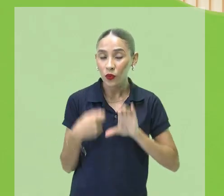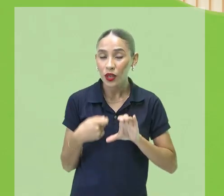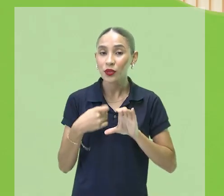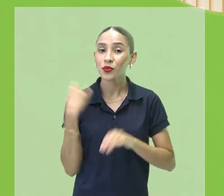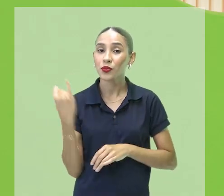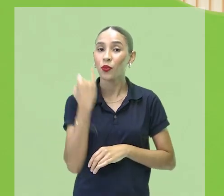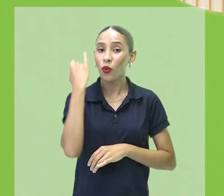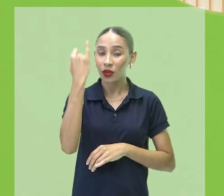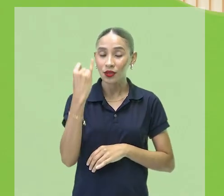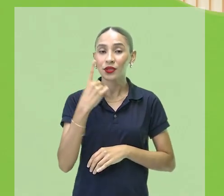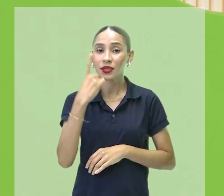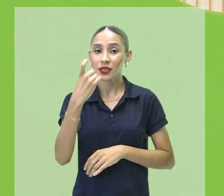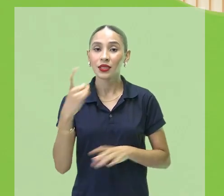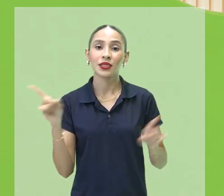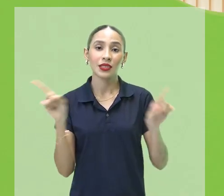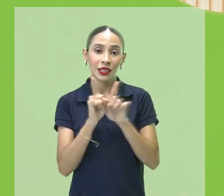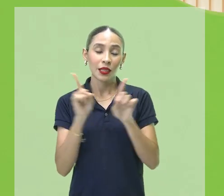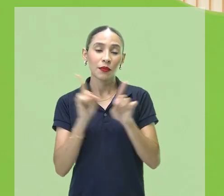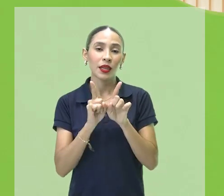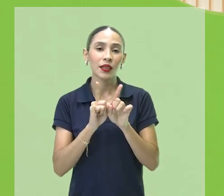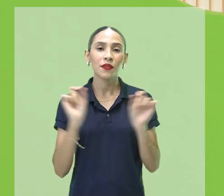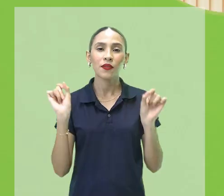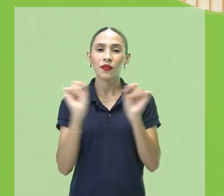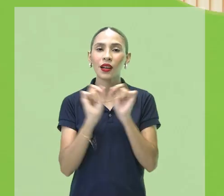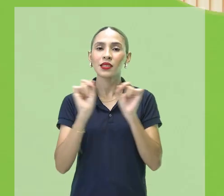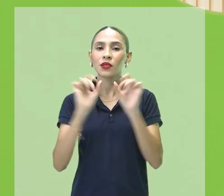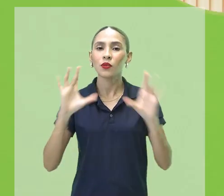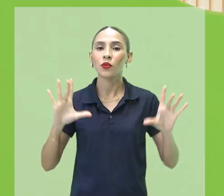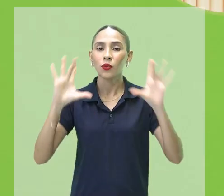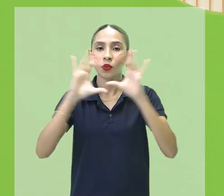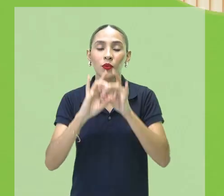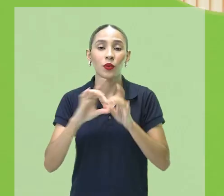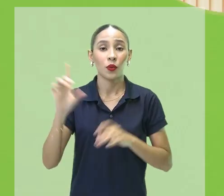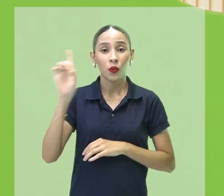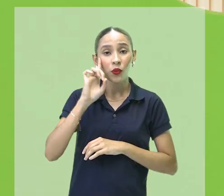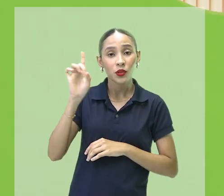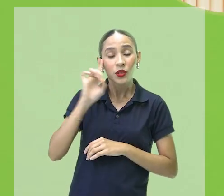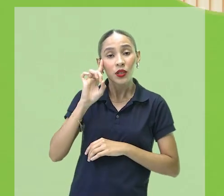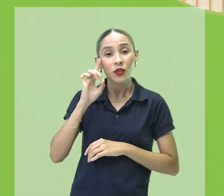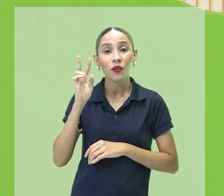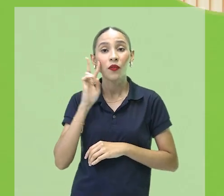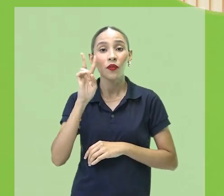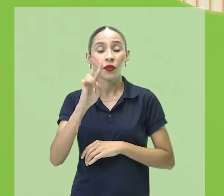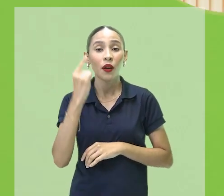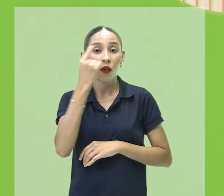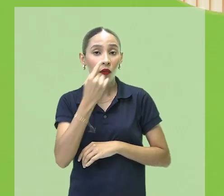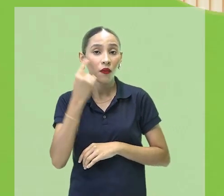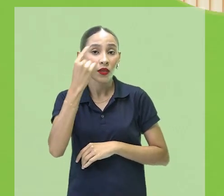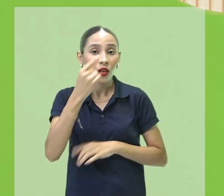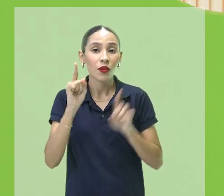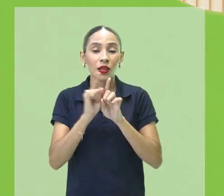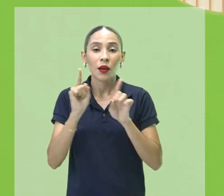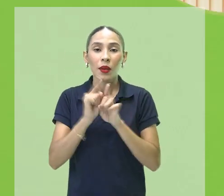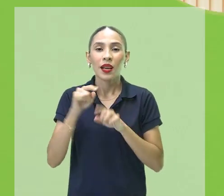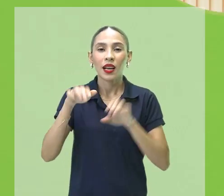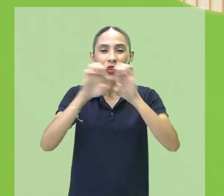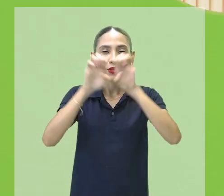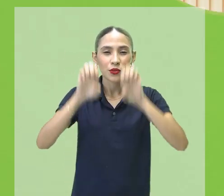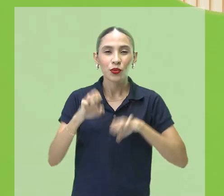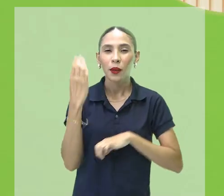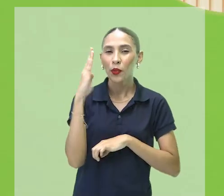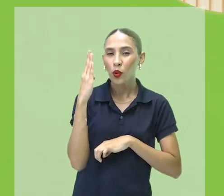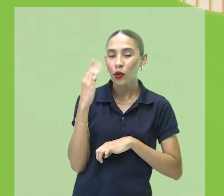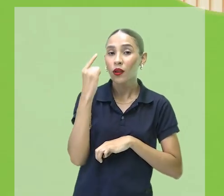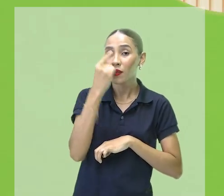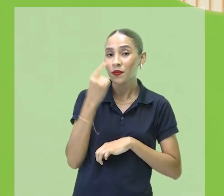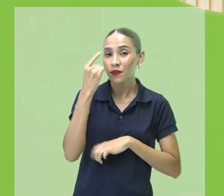muito interessante, né? Fazendo uma ligação aí do cotidiano com a nossa visão e a parte biológica, né, da visão,